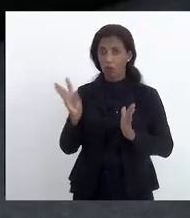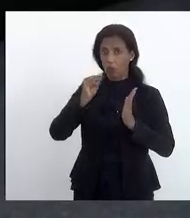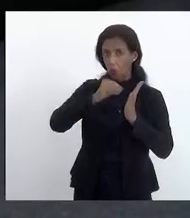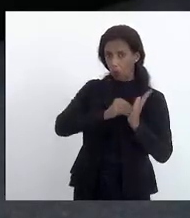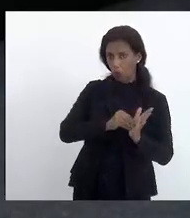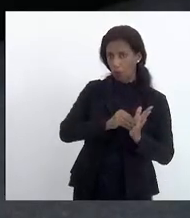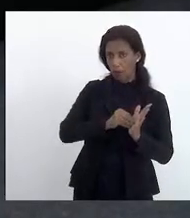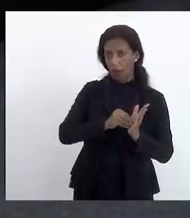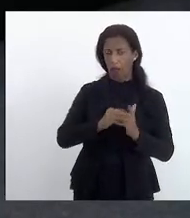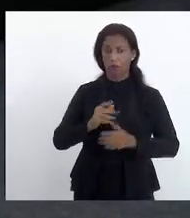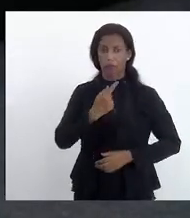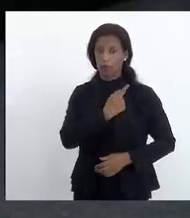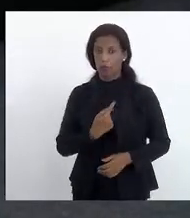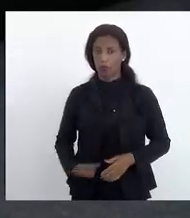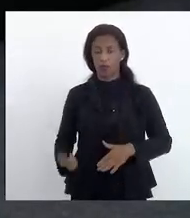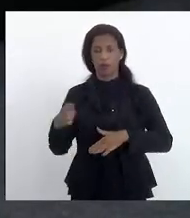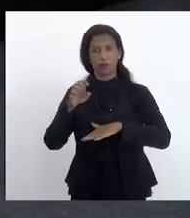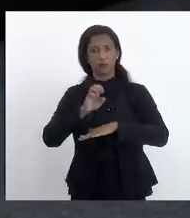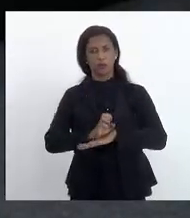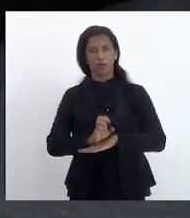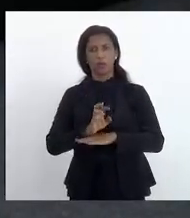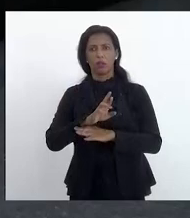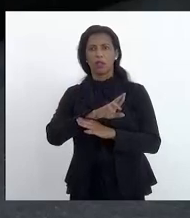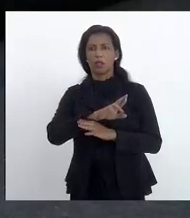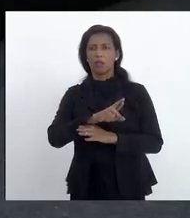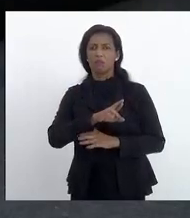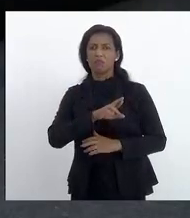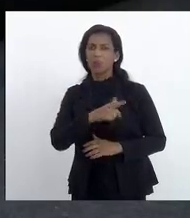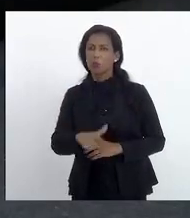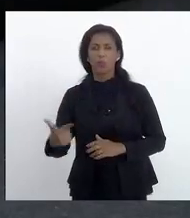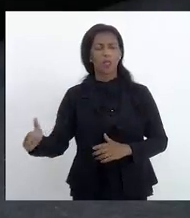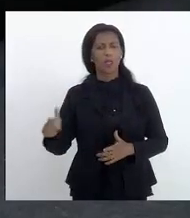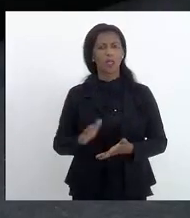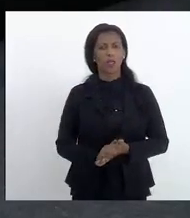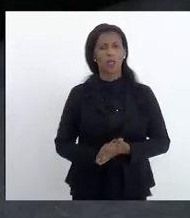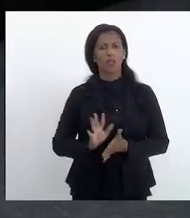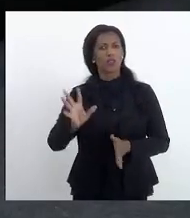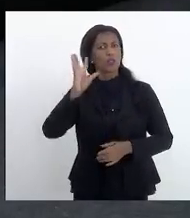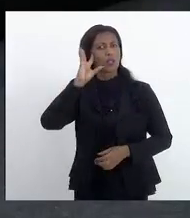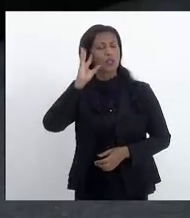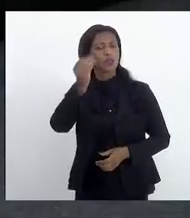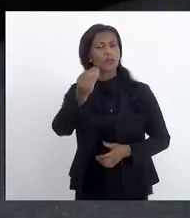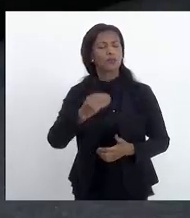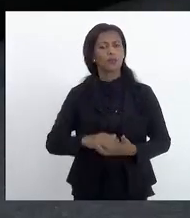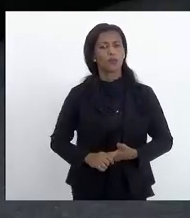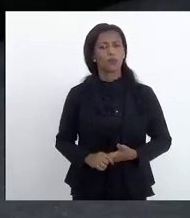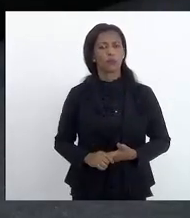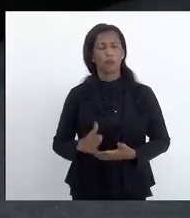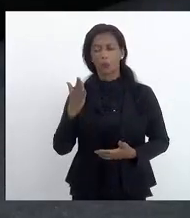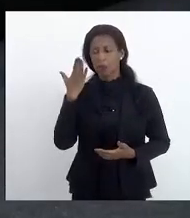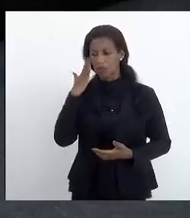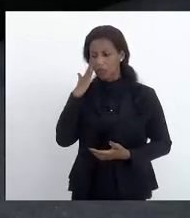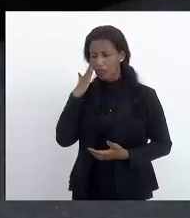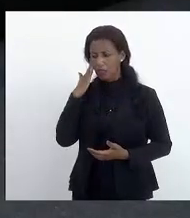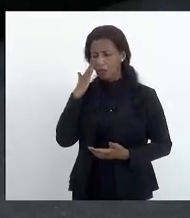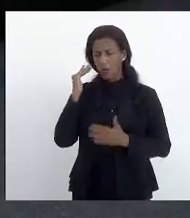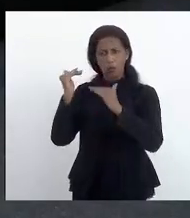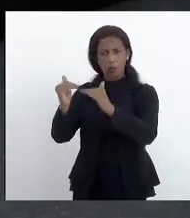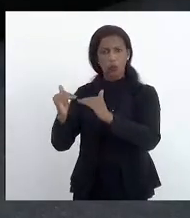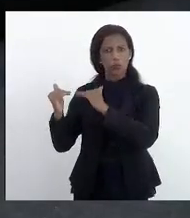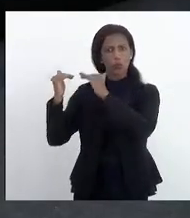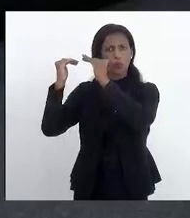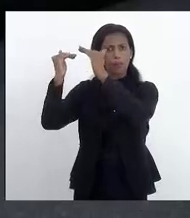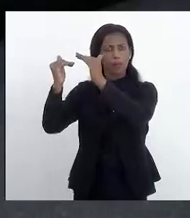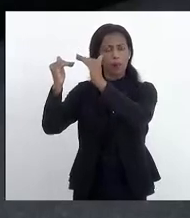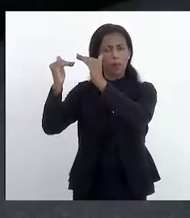colocado pelo governo do Estado, ele não existe. Ele já está decidido por entendimento do Supremo.